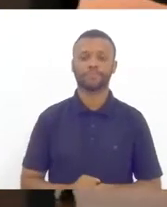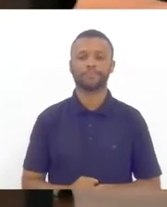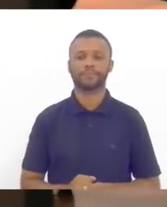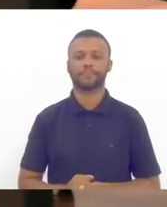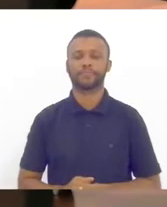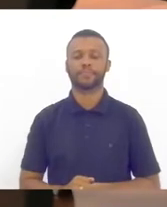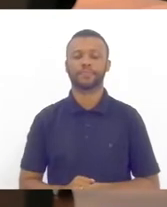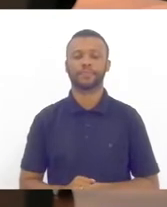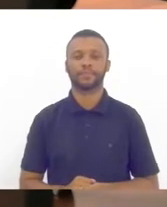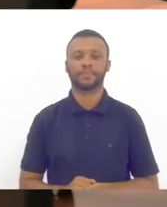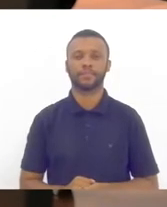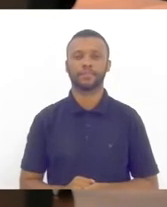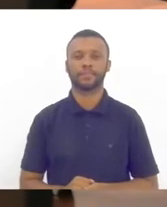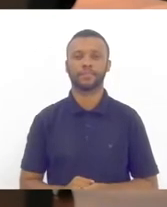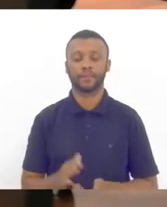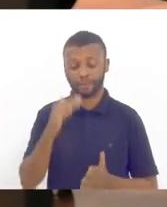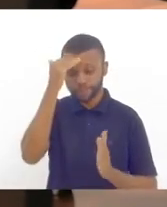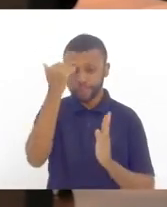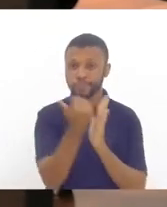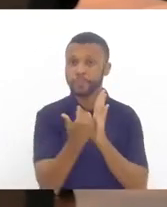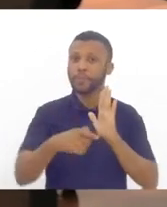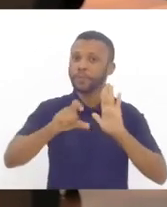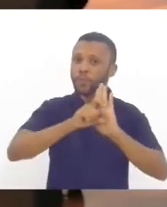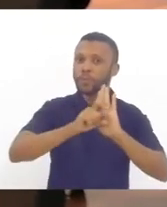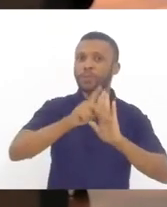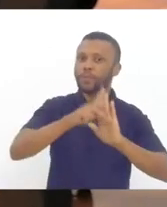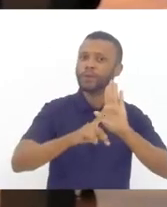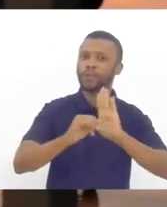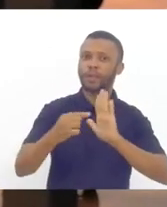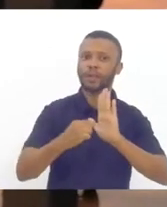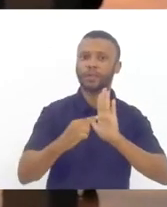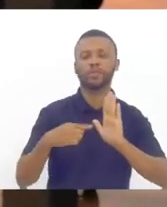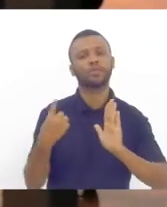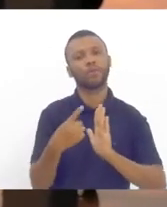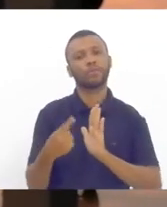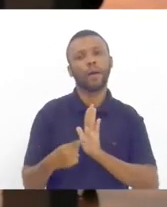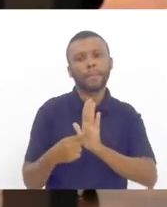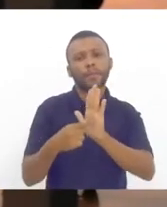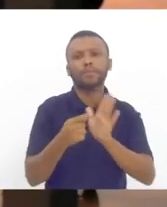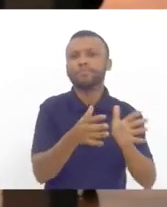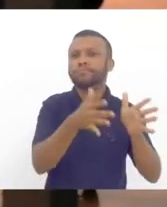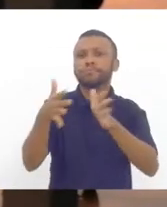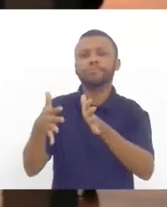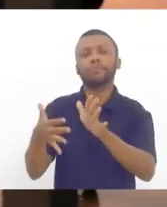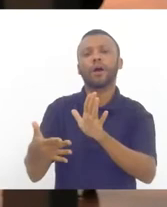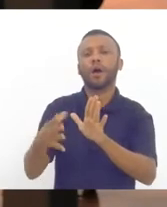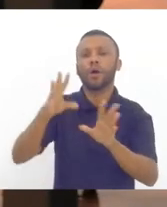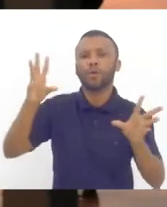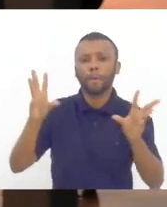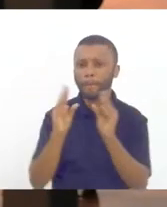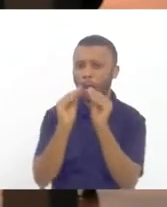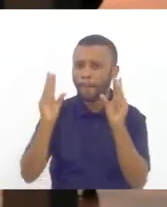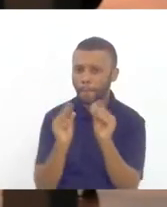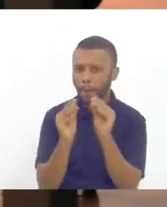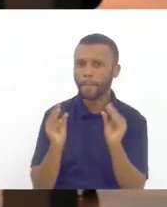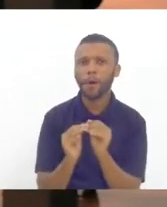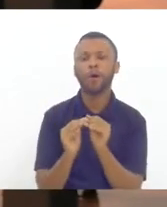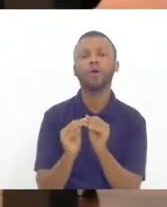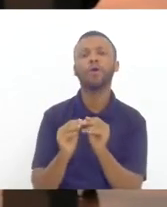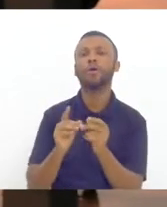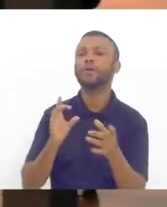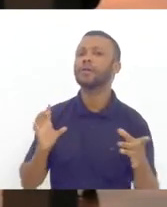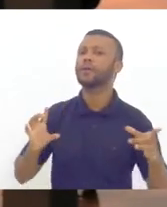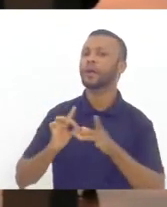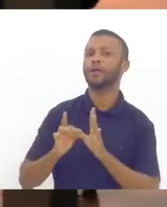2021. Com base nessa minuta desse projeto de lei, nós estamos apresentando subemendas, exatamente pelo texto da